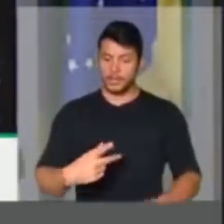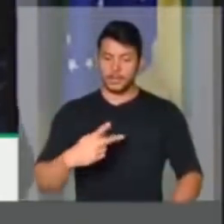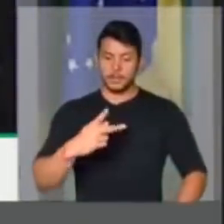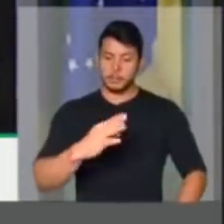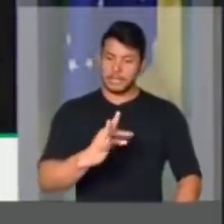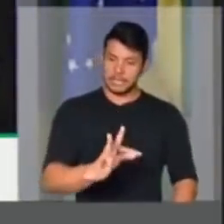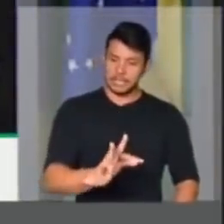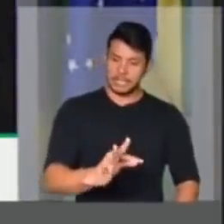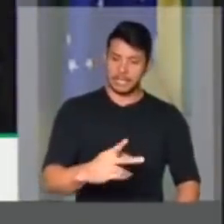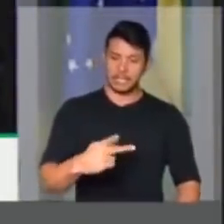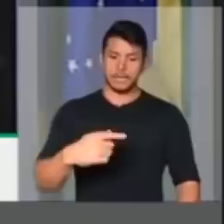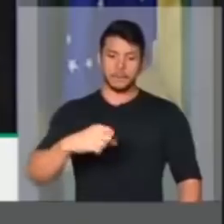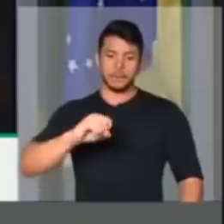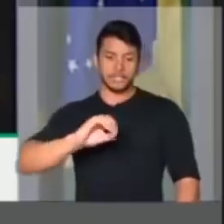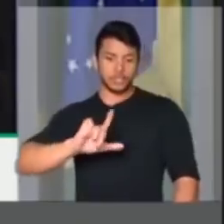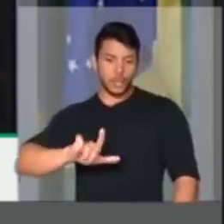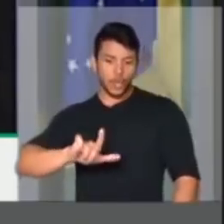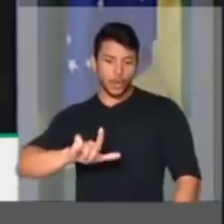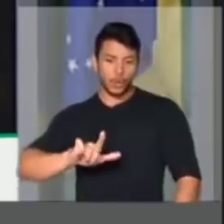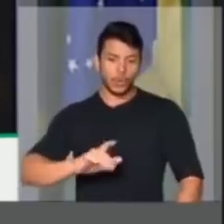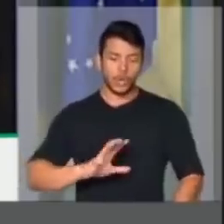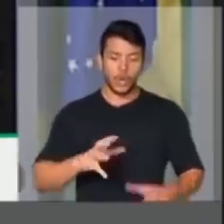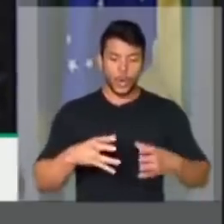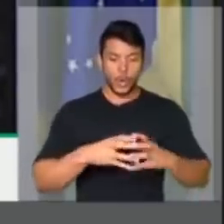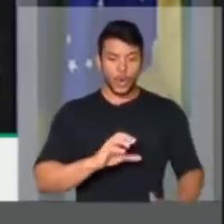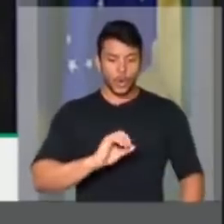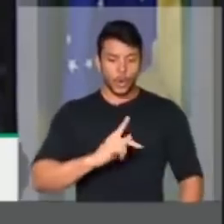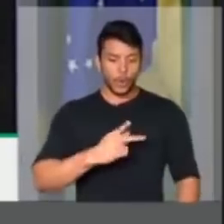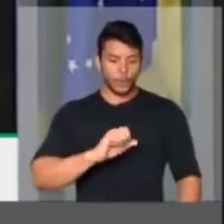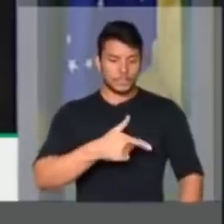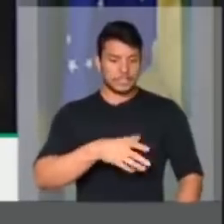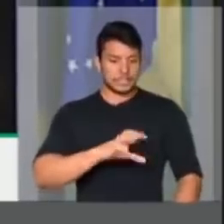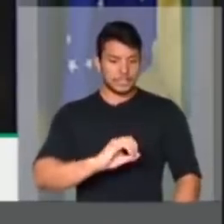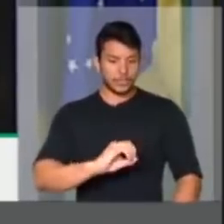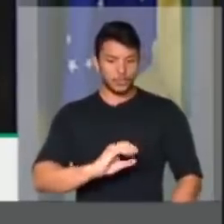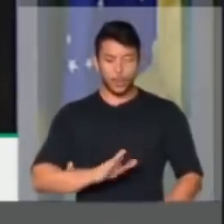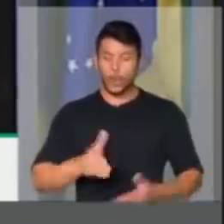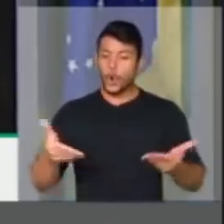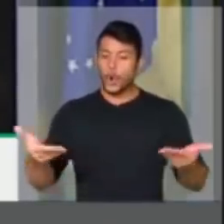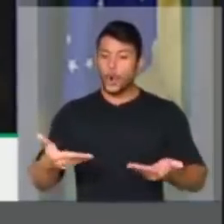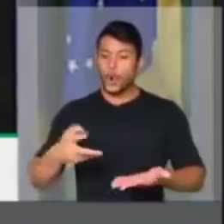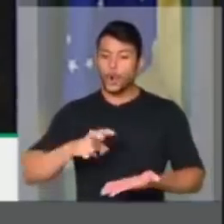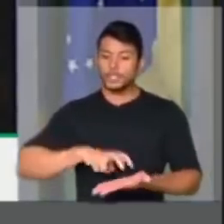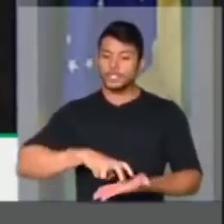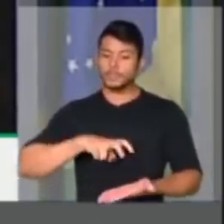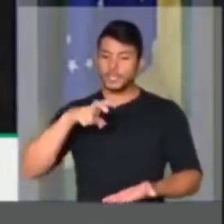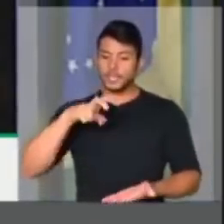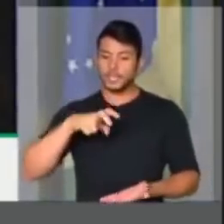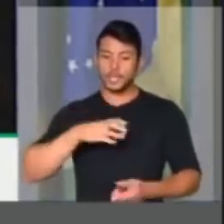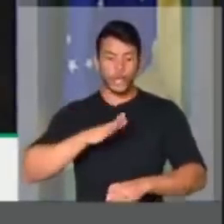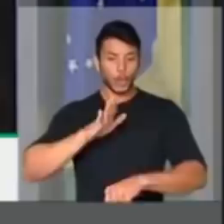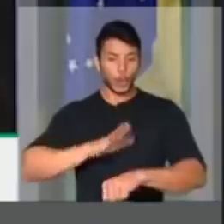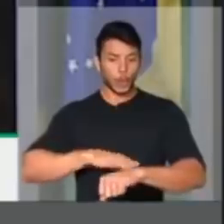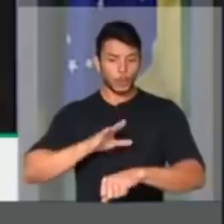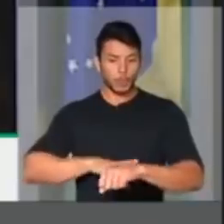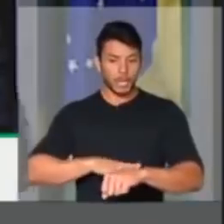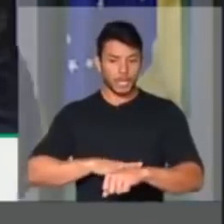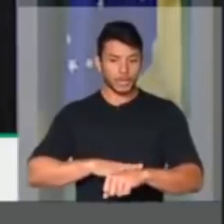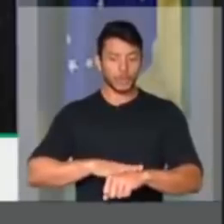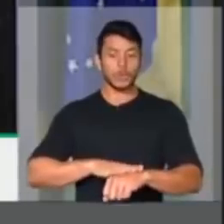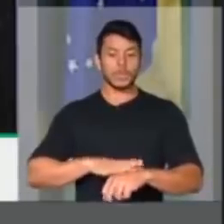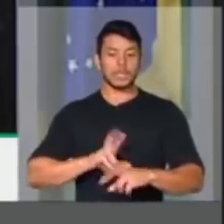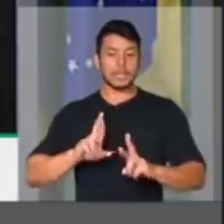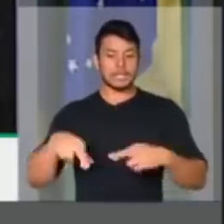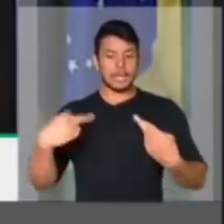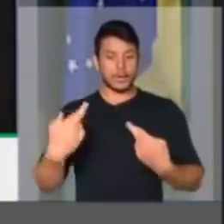o PSOL, a oposição, hoje de manhã, durante uma sessão que deveria